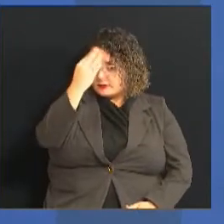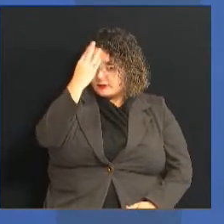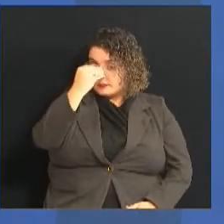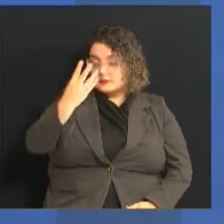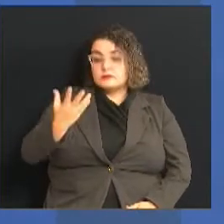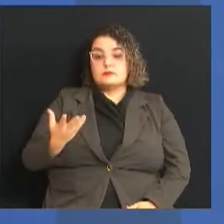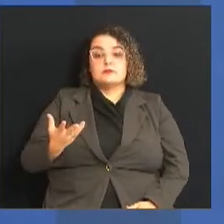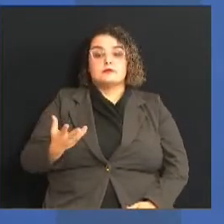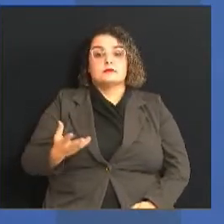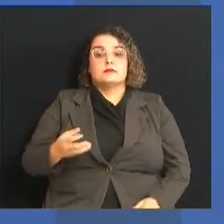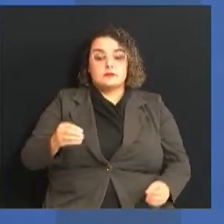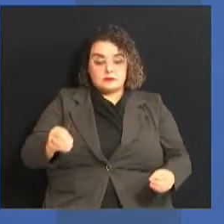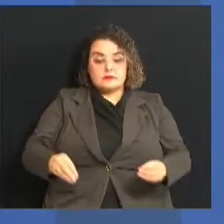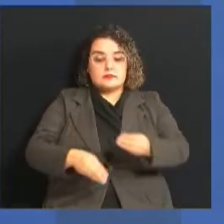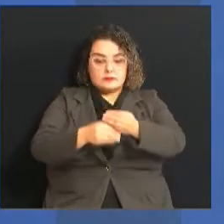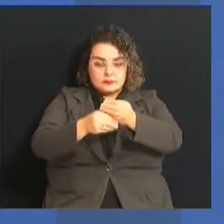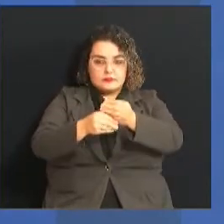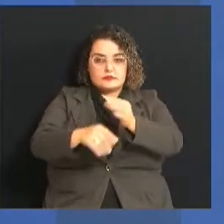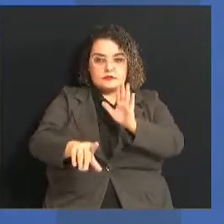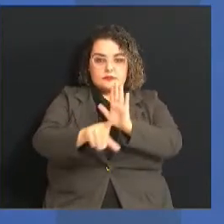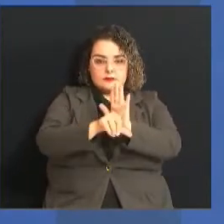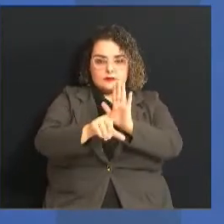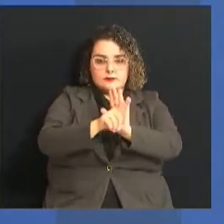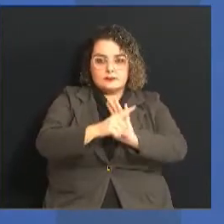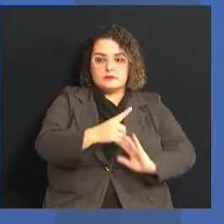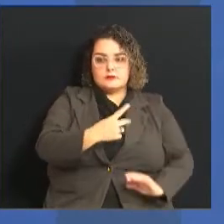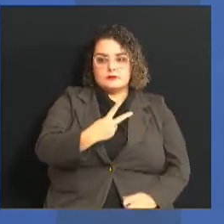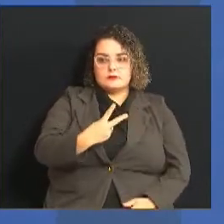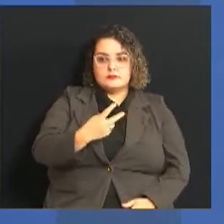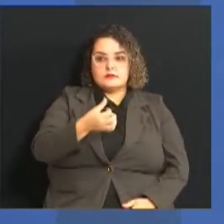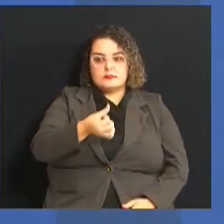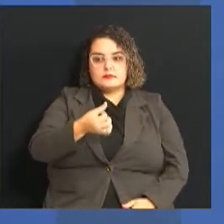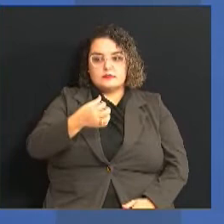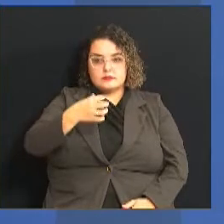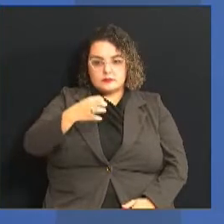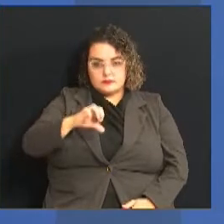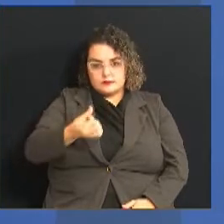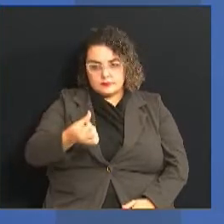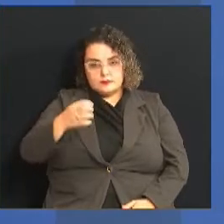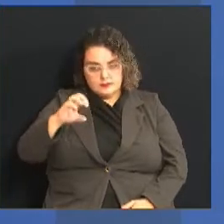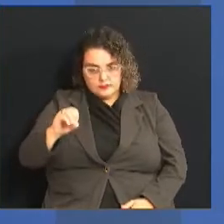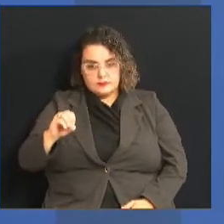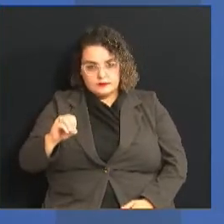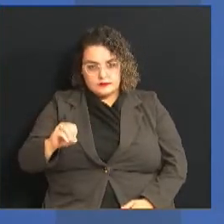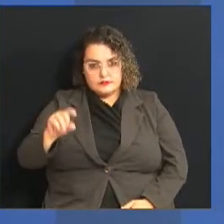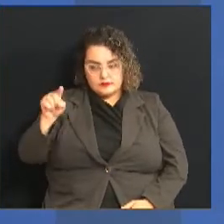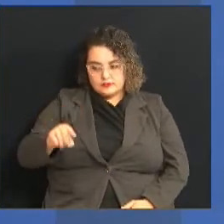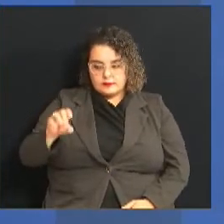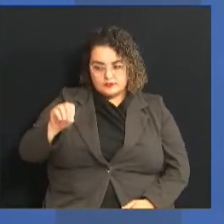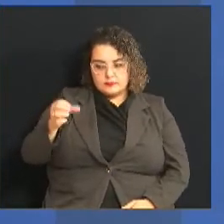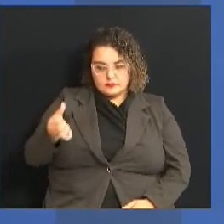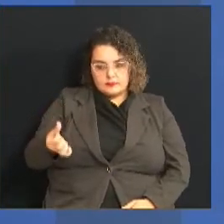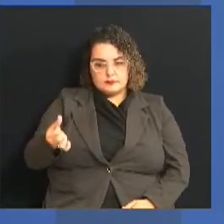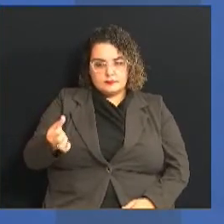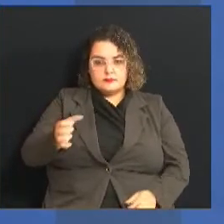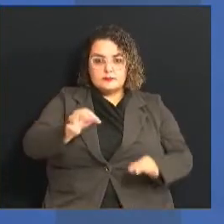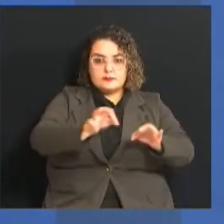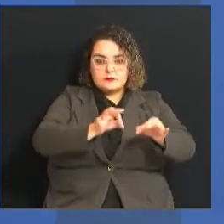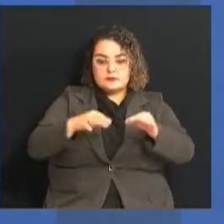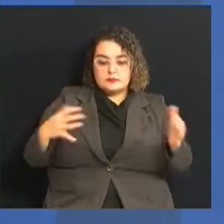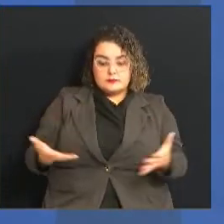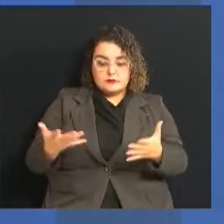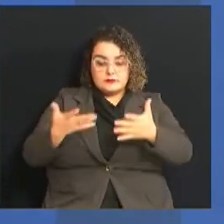que acrescenta dispositivos à Lei 12.660 de 2006, que trata do programa de incentivo